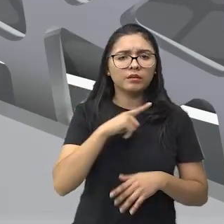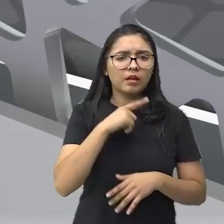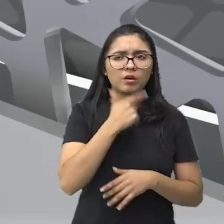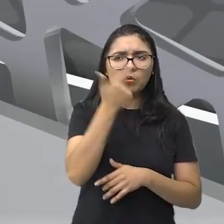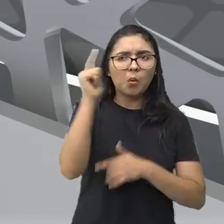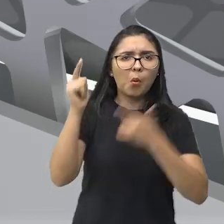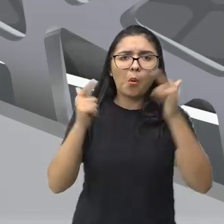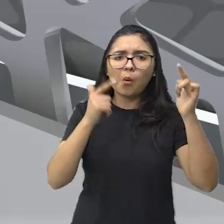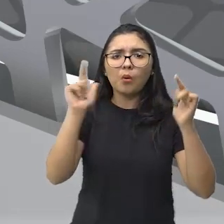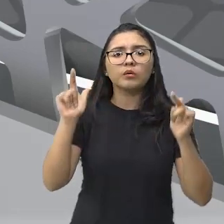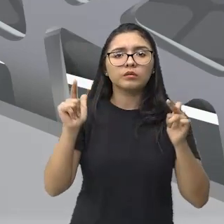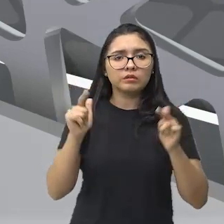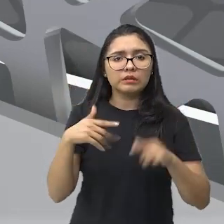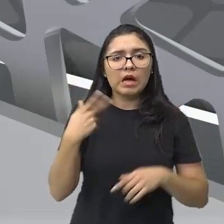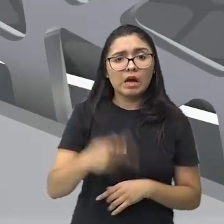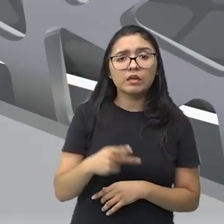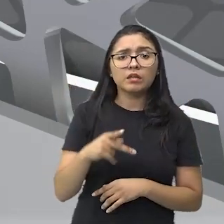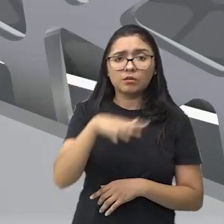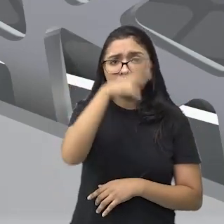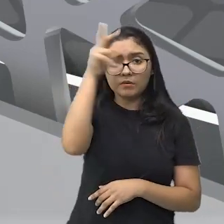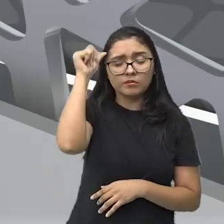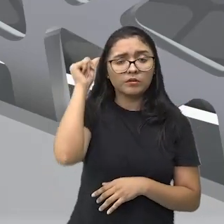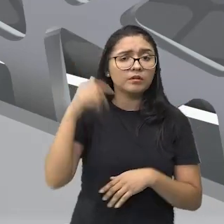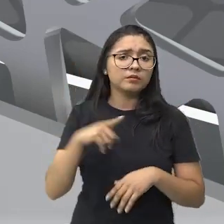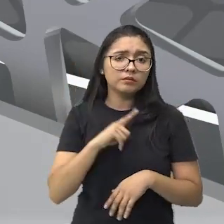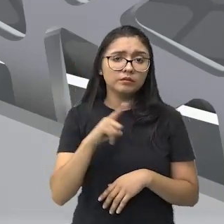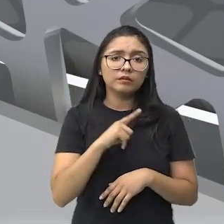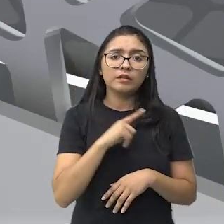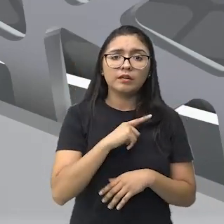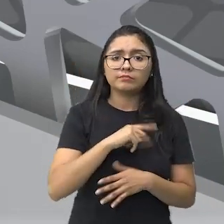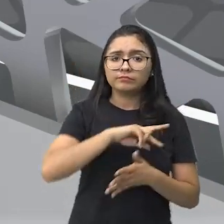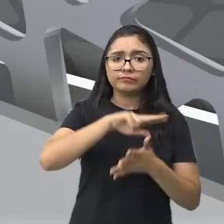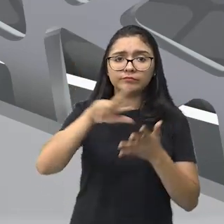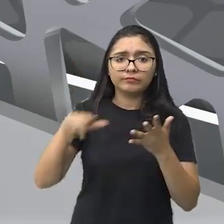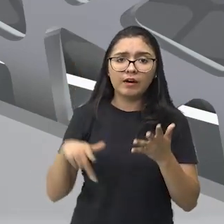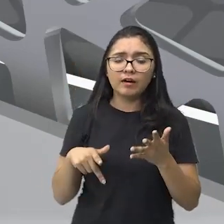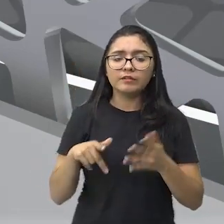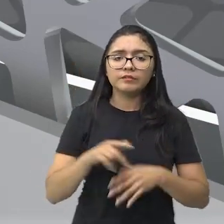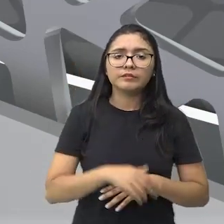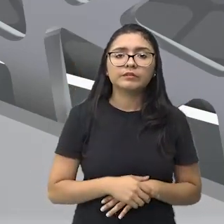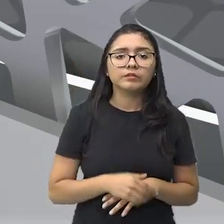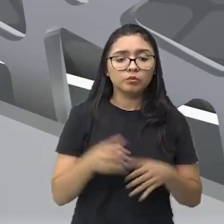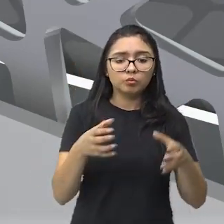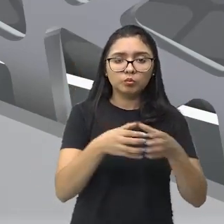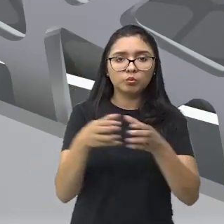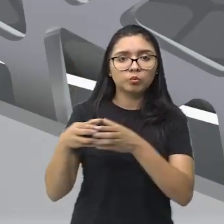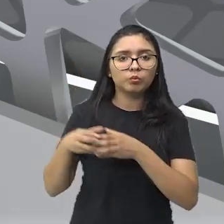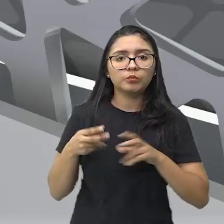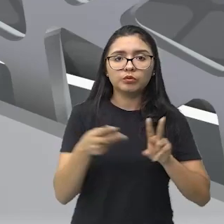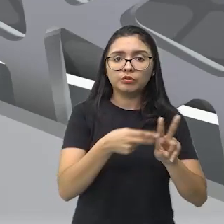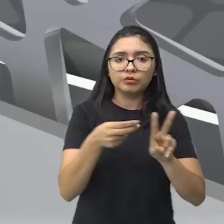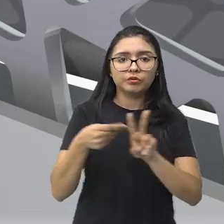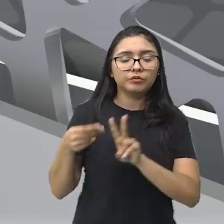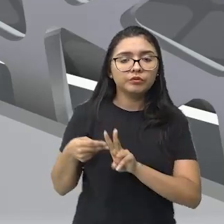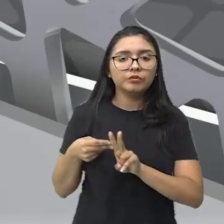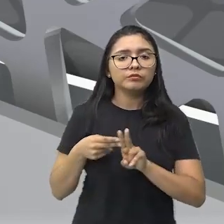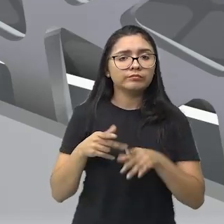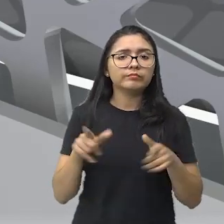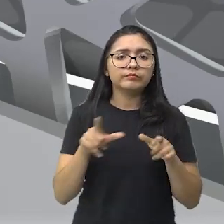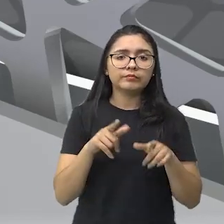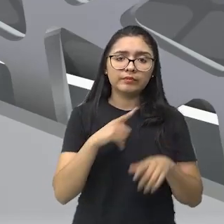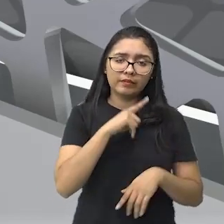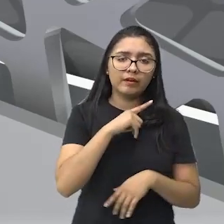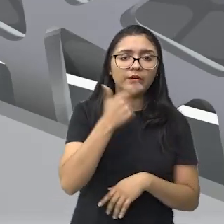outras, aqui no Amazonas, então eu conheço outras, Dessana, que não foi falado aí, não é verdade? Então,